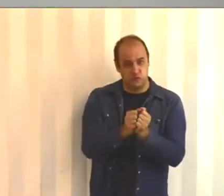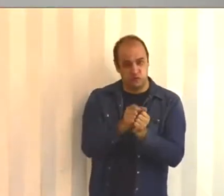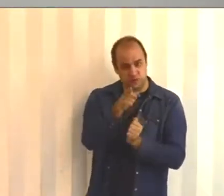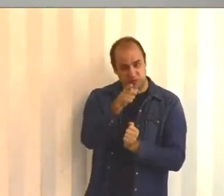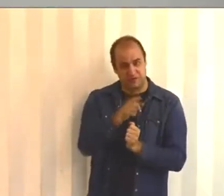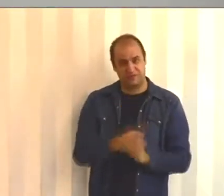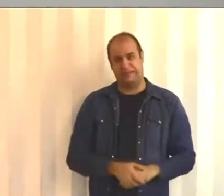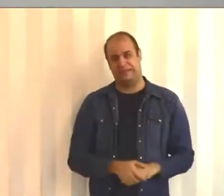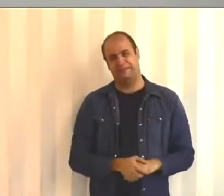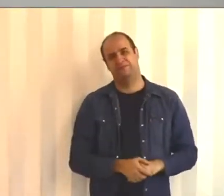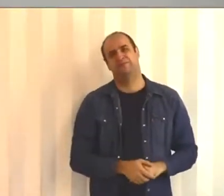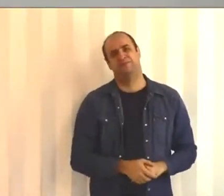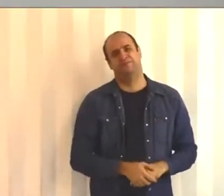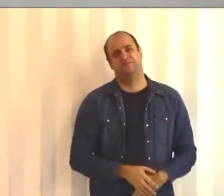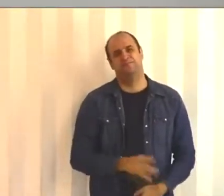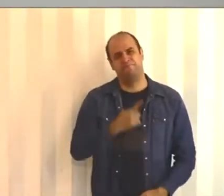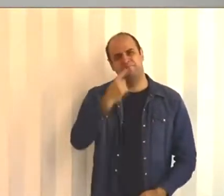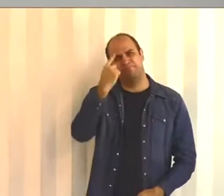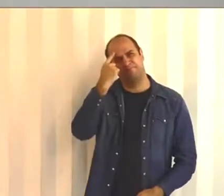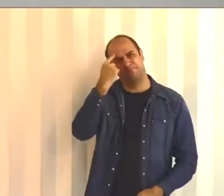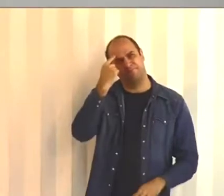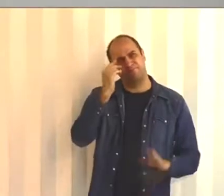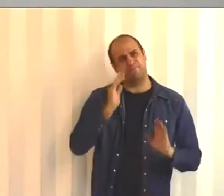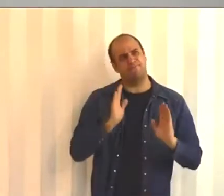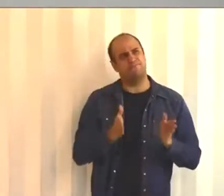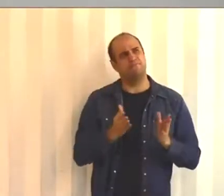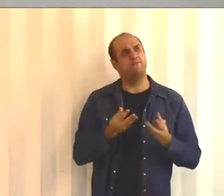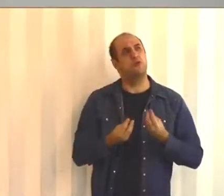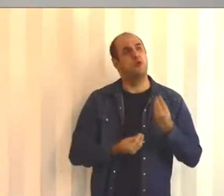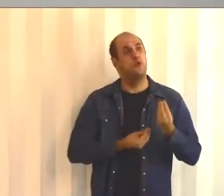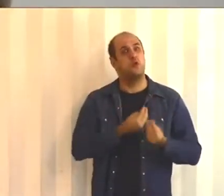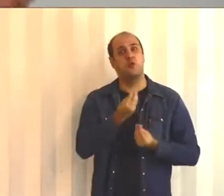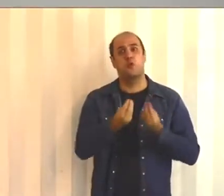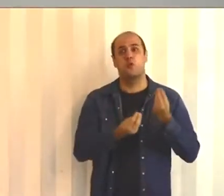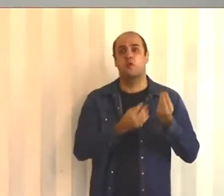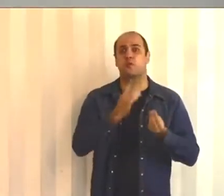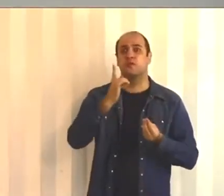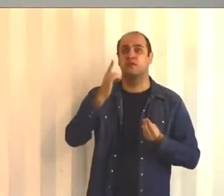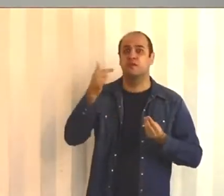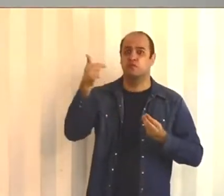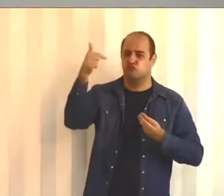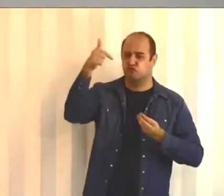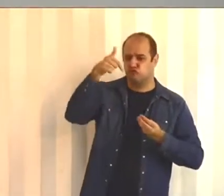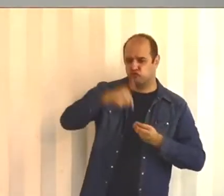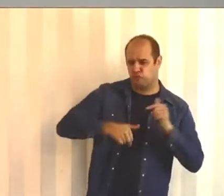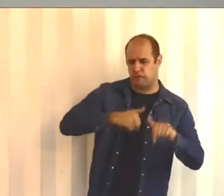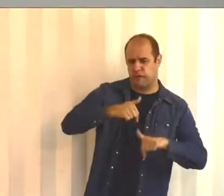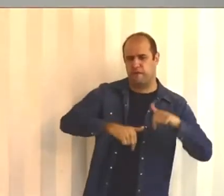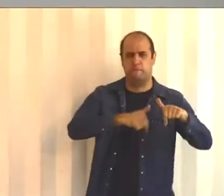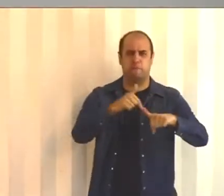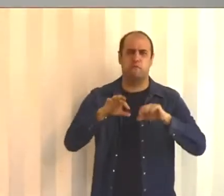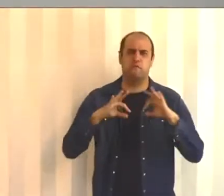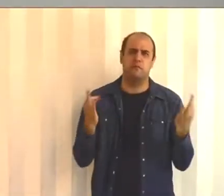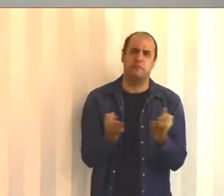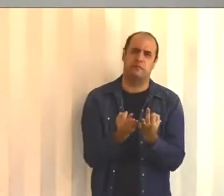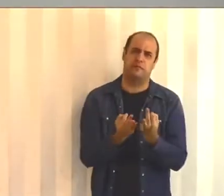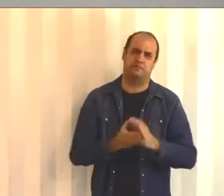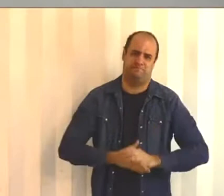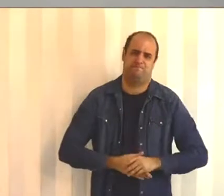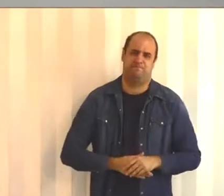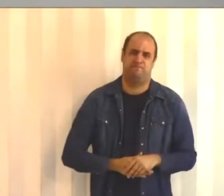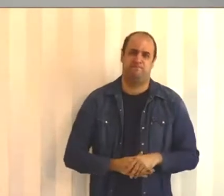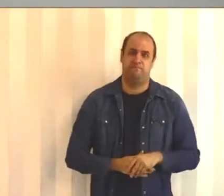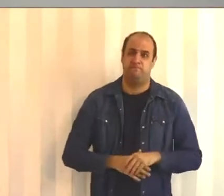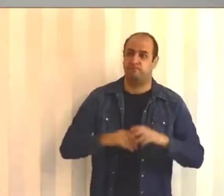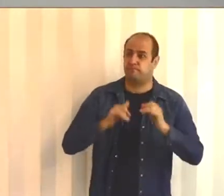tá? E então vamos pensar como é que Deus opera na família. E eu me